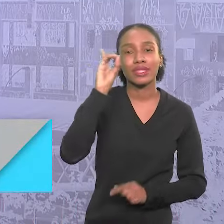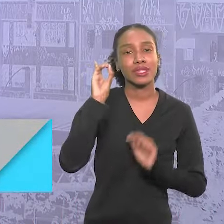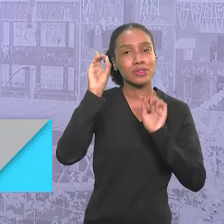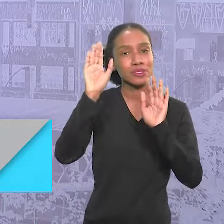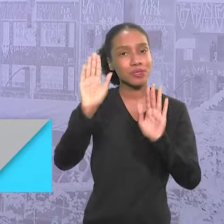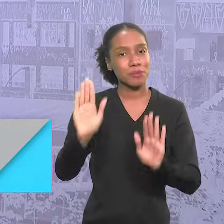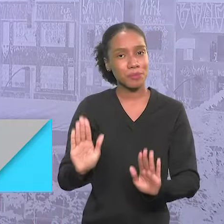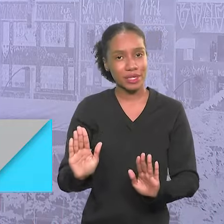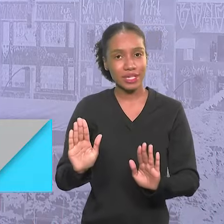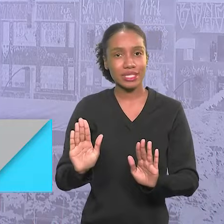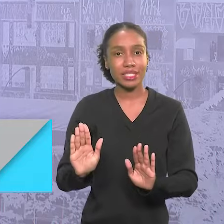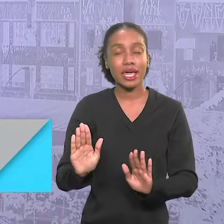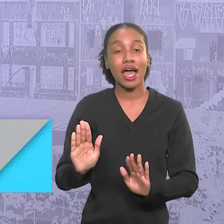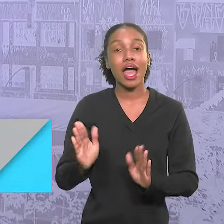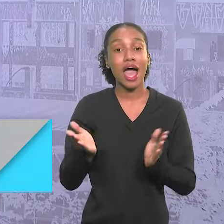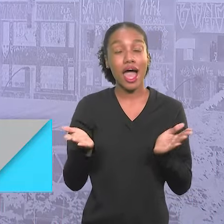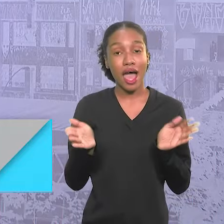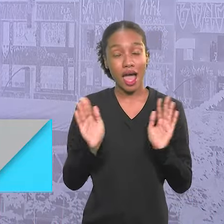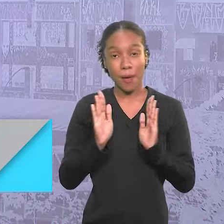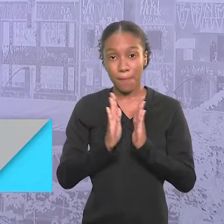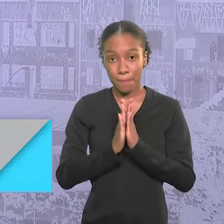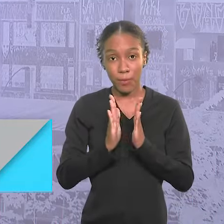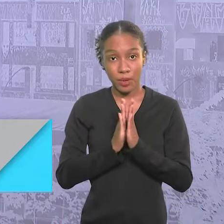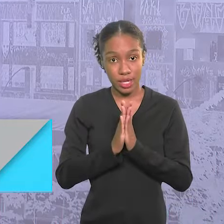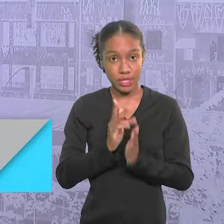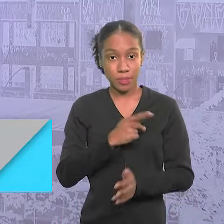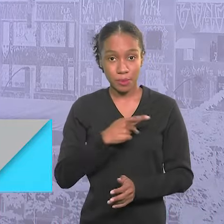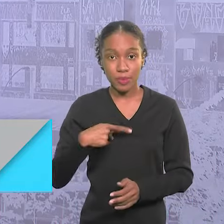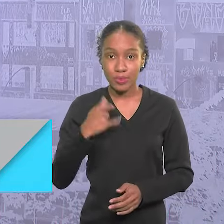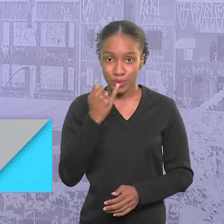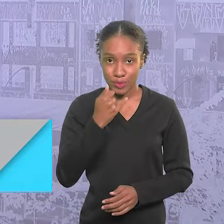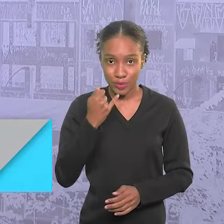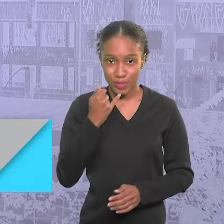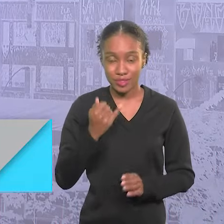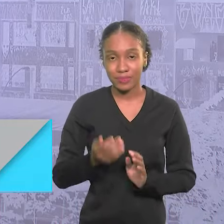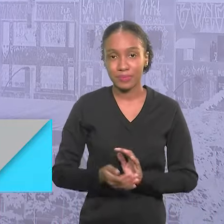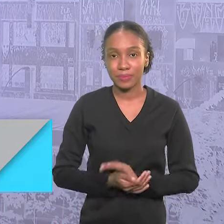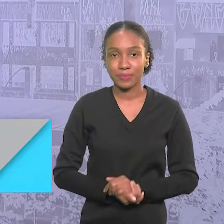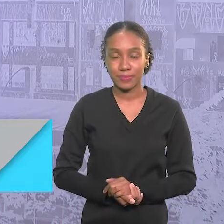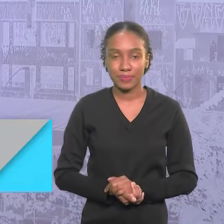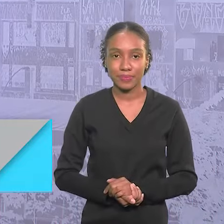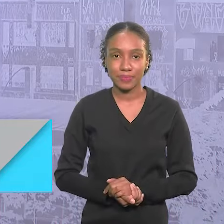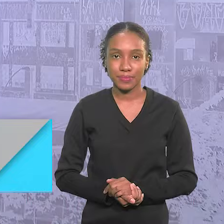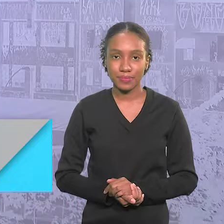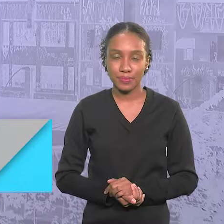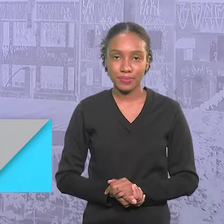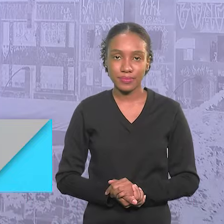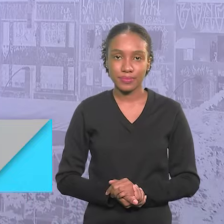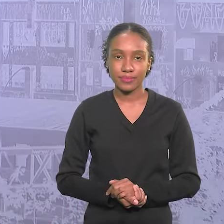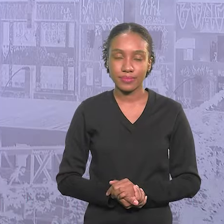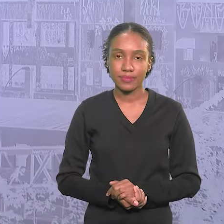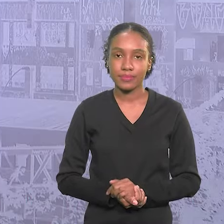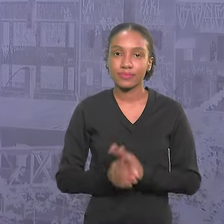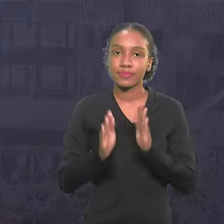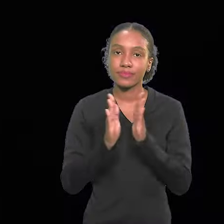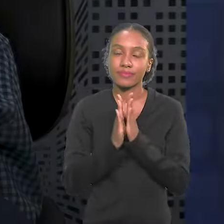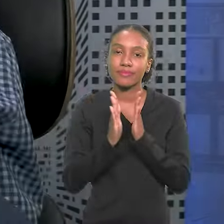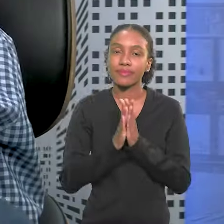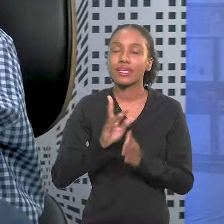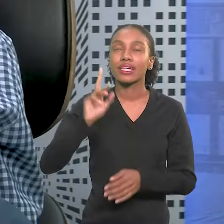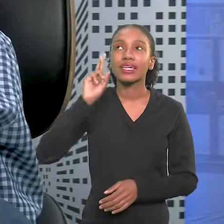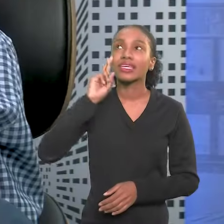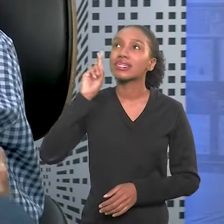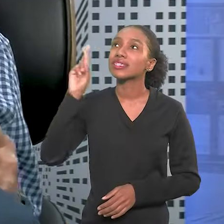Deus te abençoe e que você fica agora coração do nosso querido pastor Jorge Linhares até breve